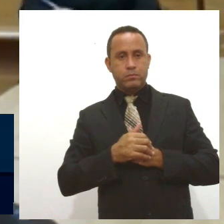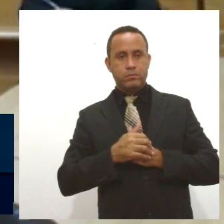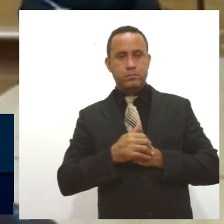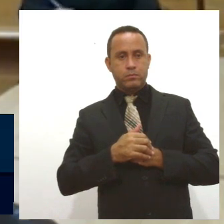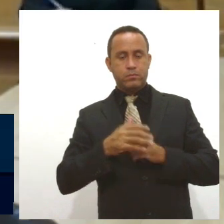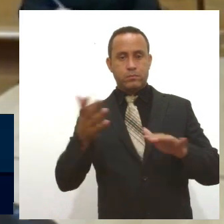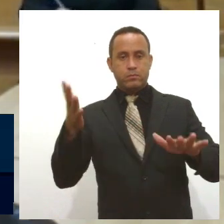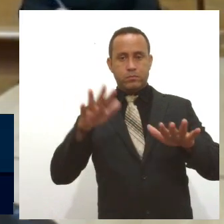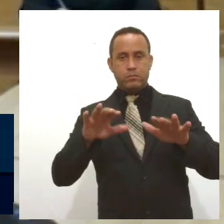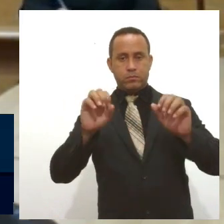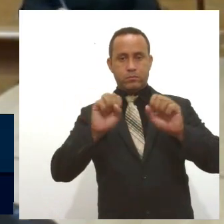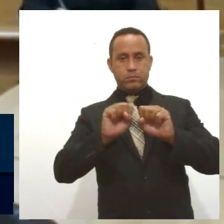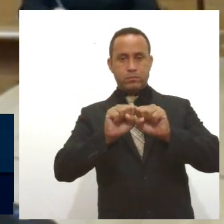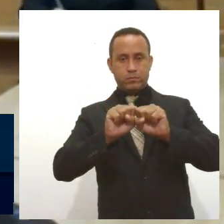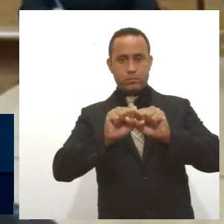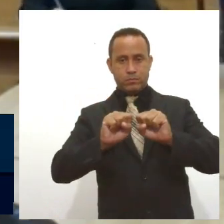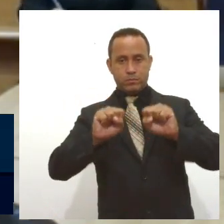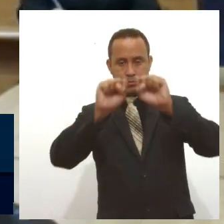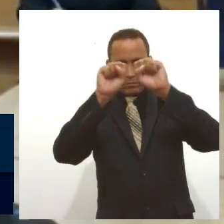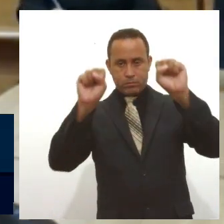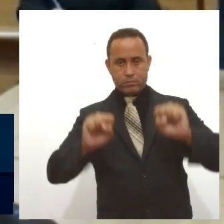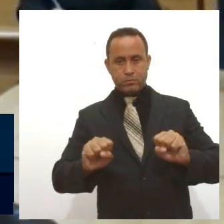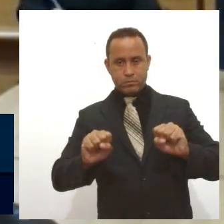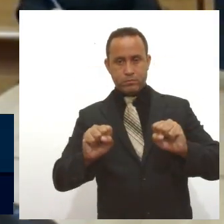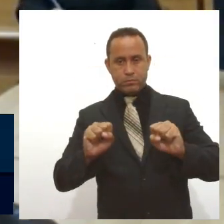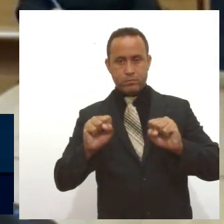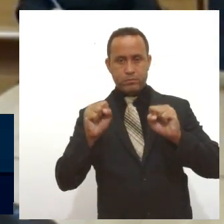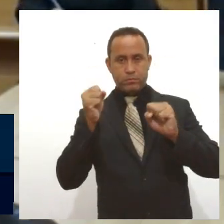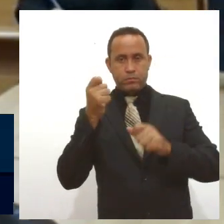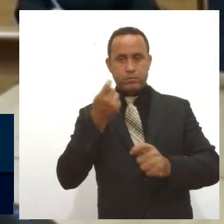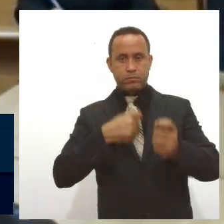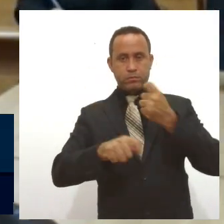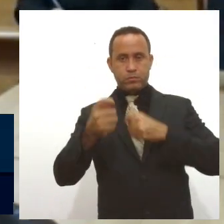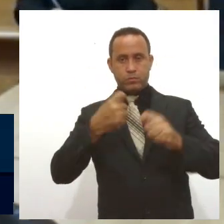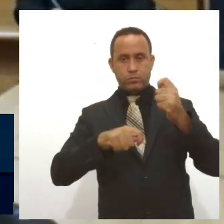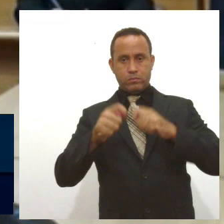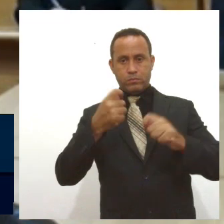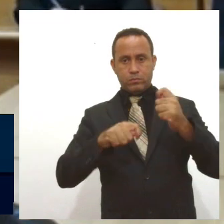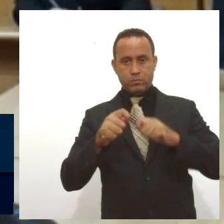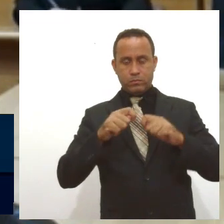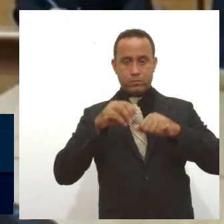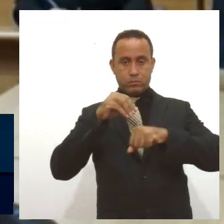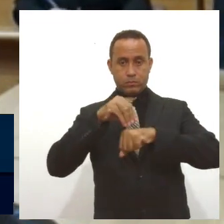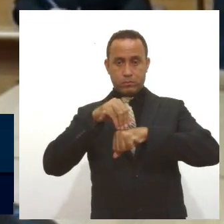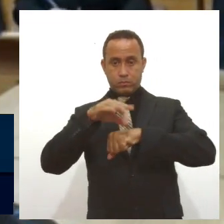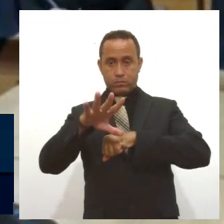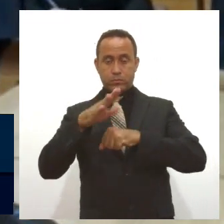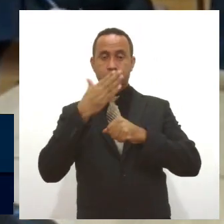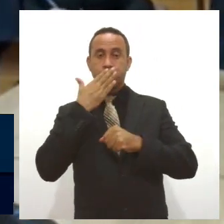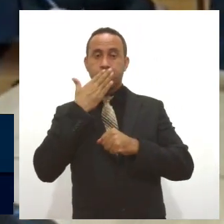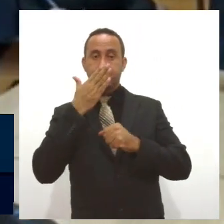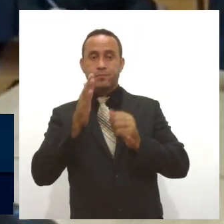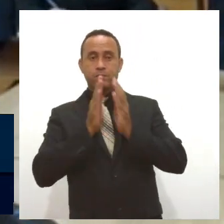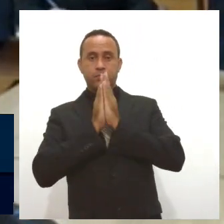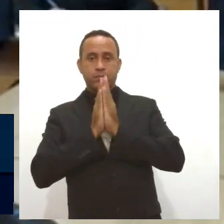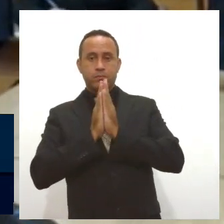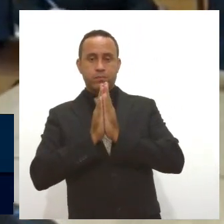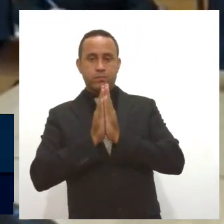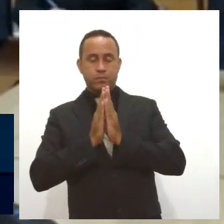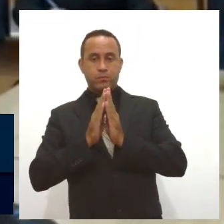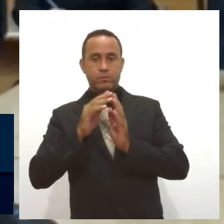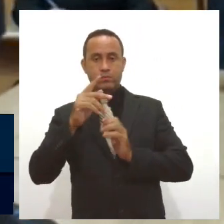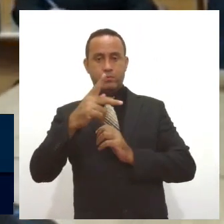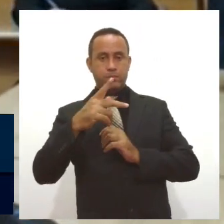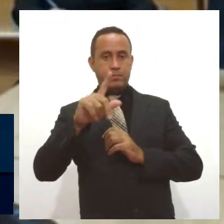de implantação do Sistema Estadual de Unidade de Conservação, e quero deixar aqui essa minha mensagem de apelo. Esse PL